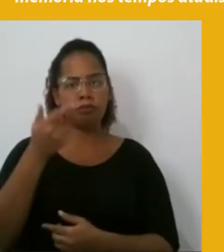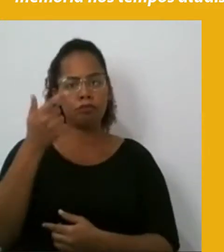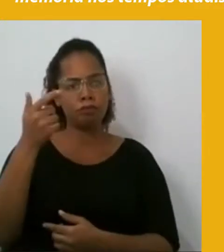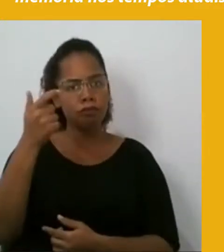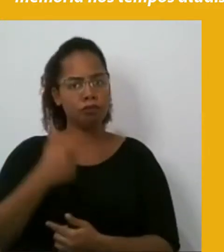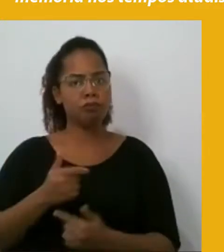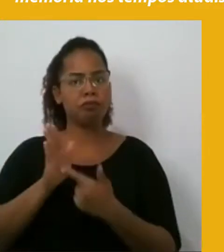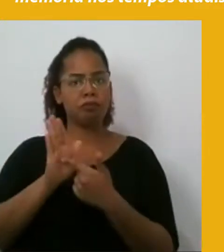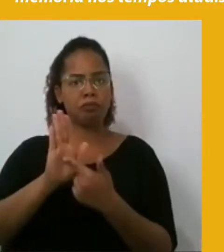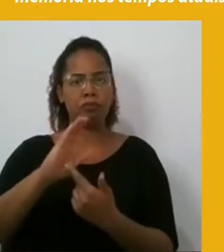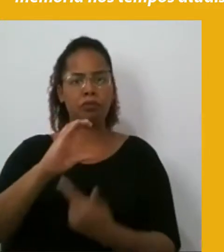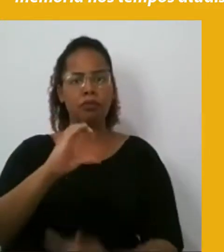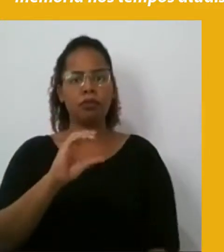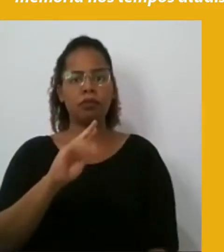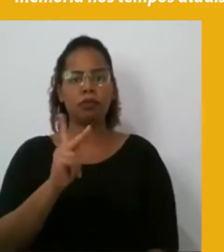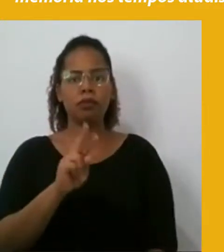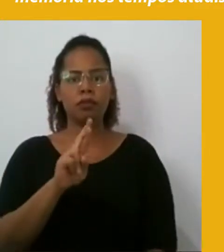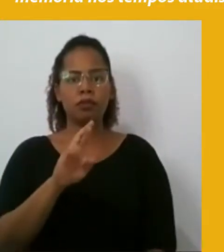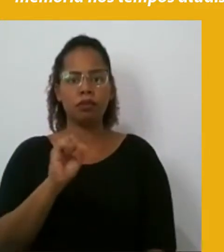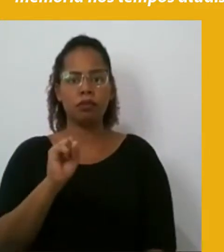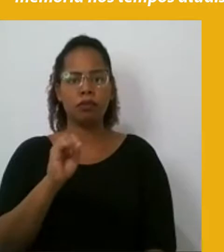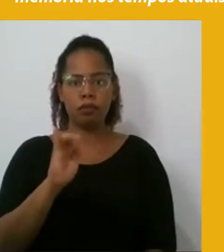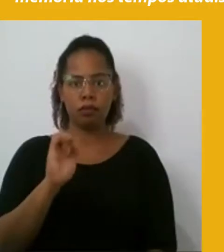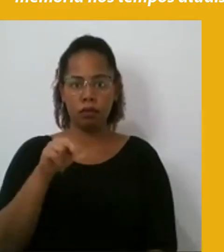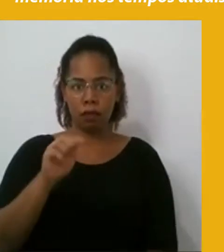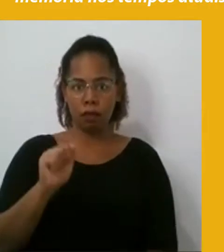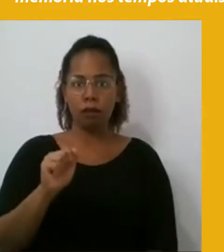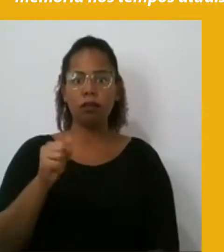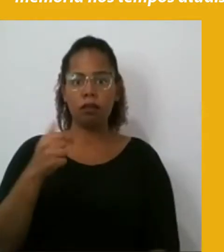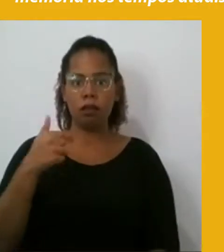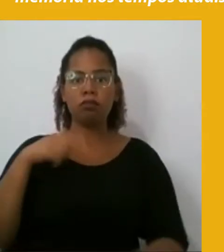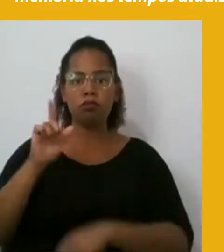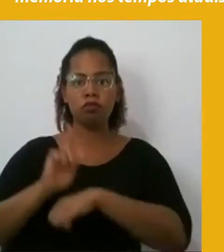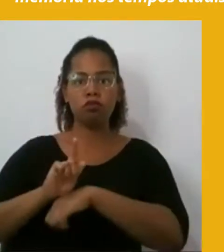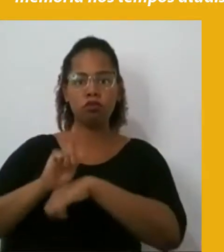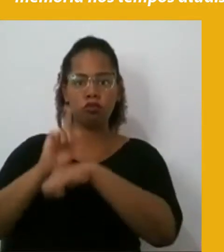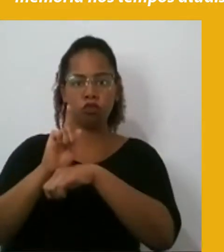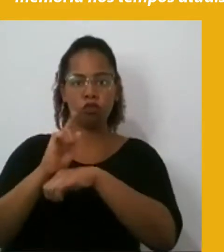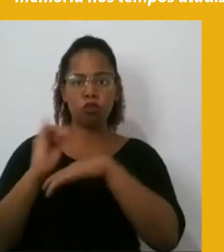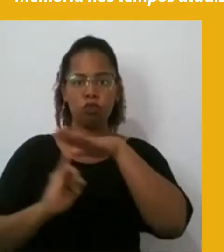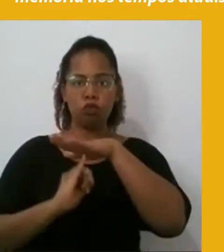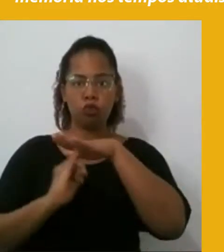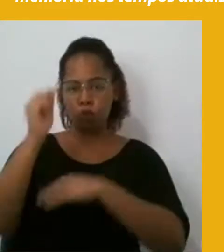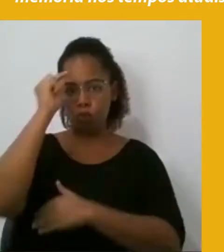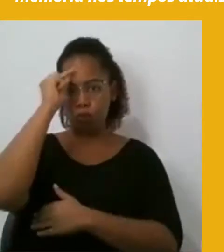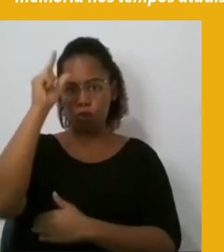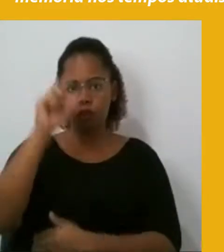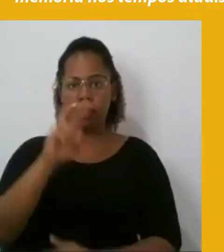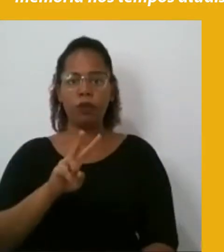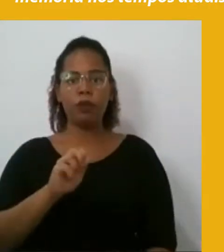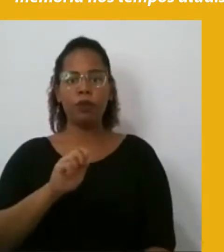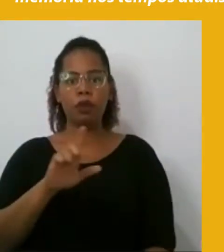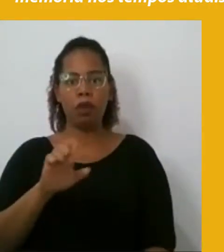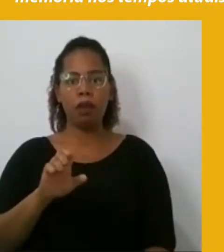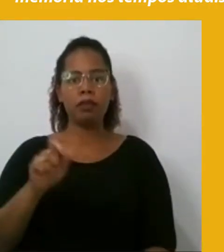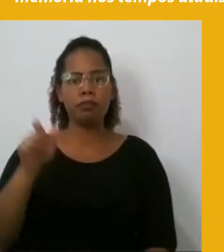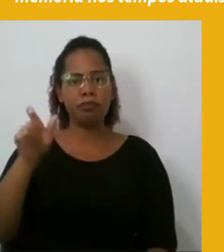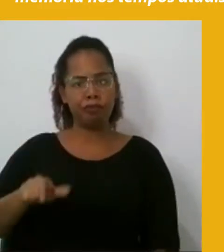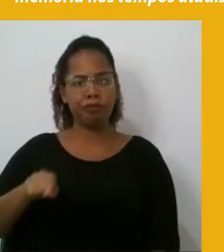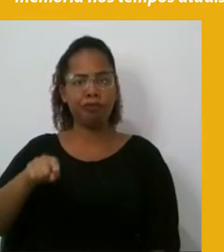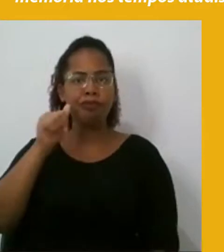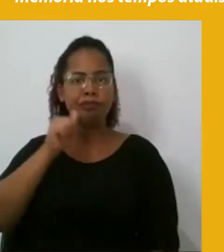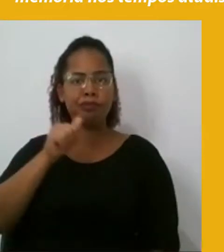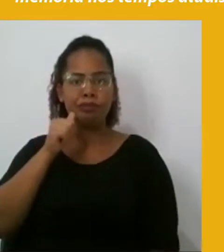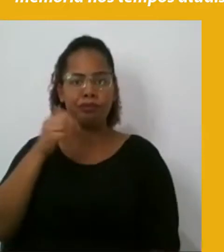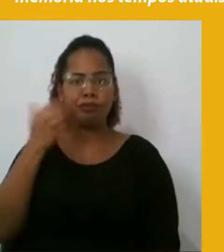Saldanha, gestora do Instituto Cultural Vale. Eu sou uma mulher branca, de cabelos castanhos,